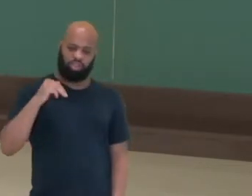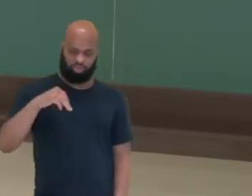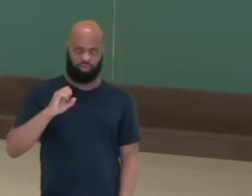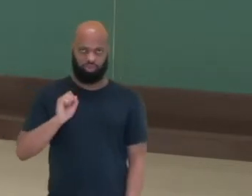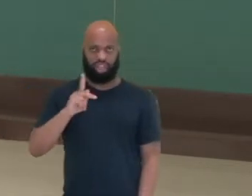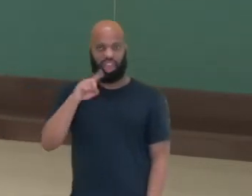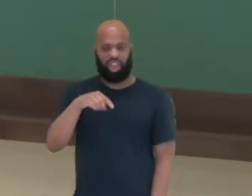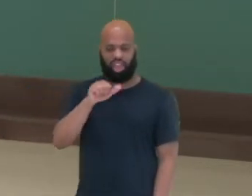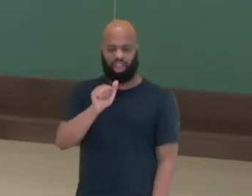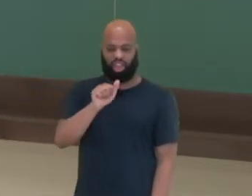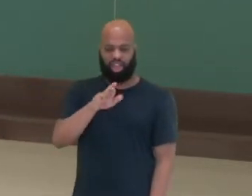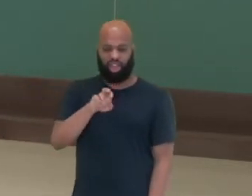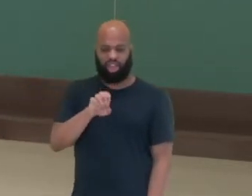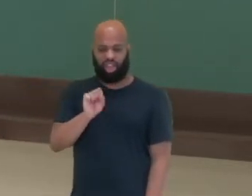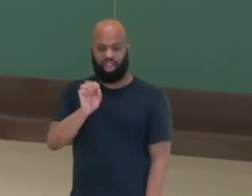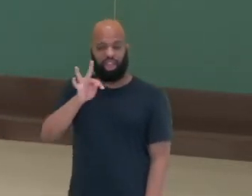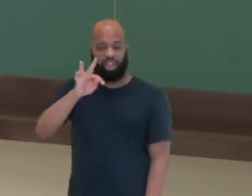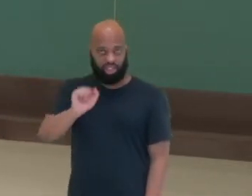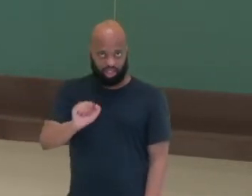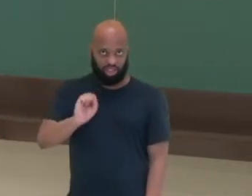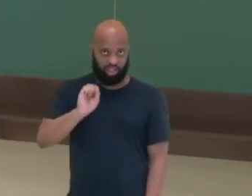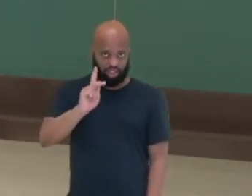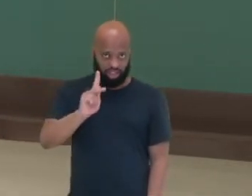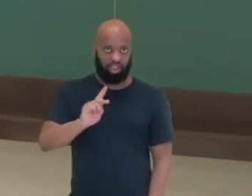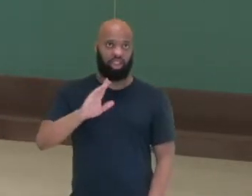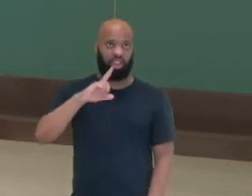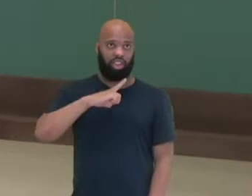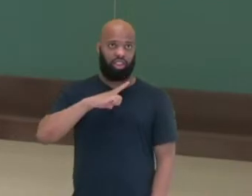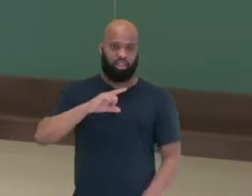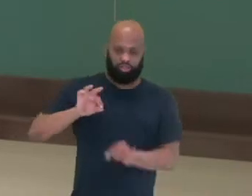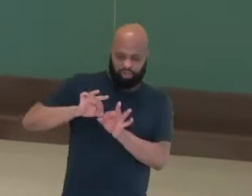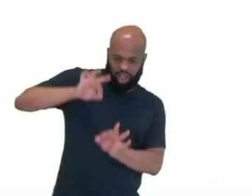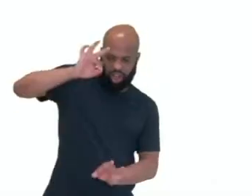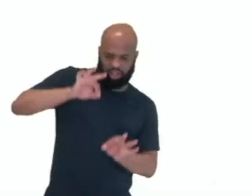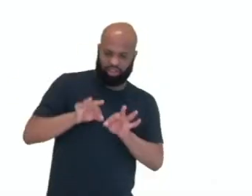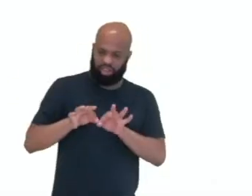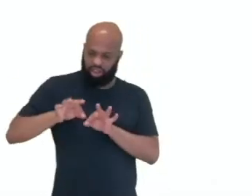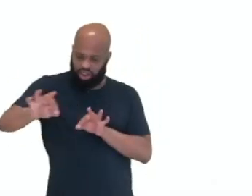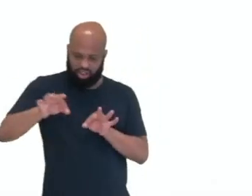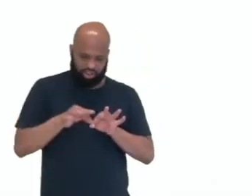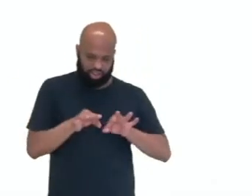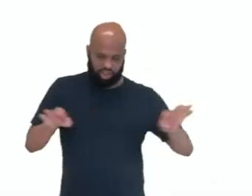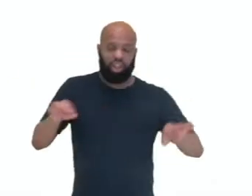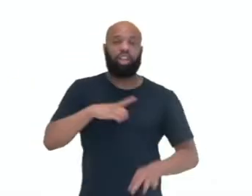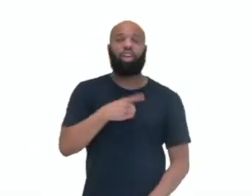né, que é o ladinho dele aqui, né, aresta, tá? O ladinho dele, ele tem o volume de